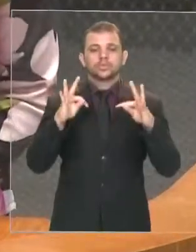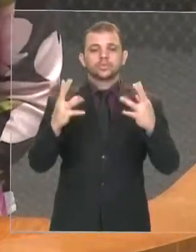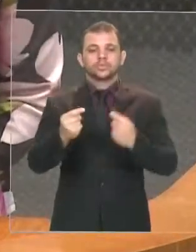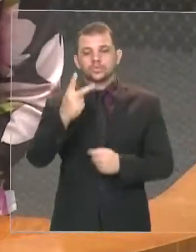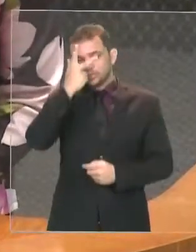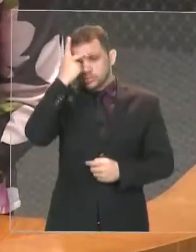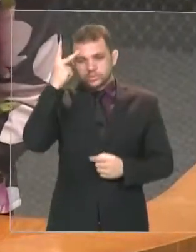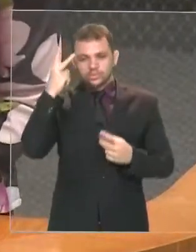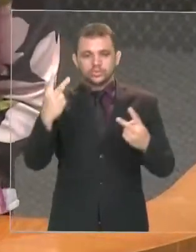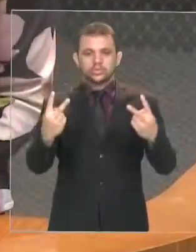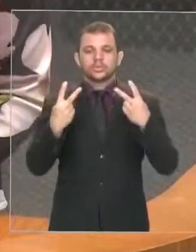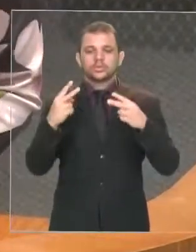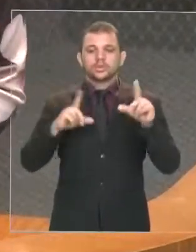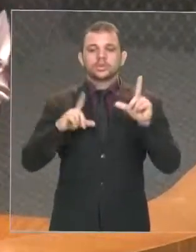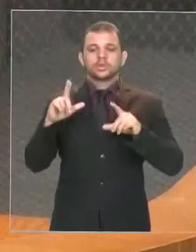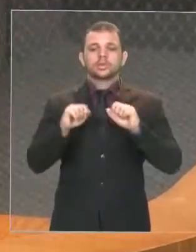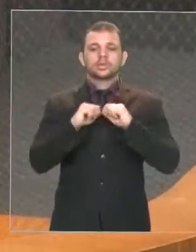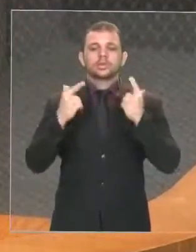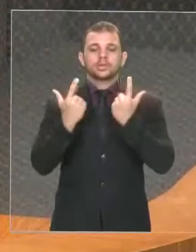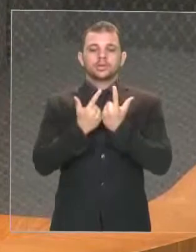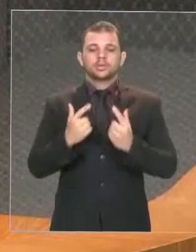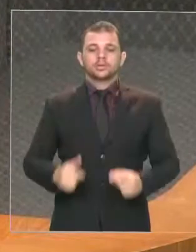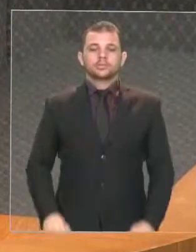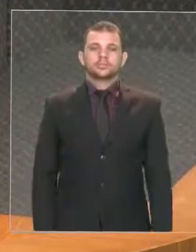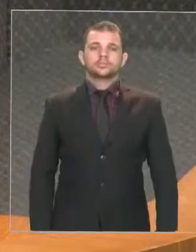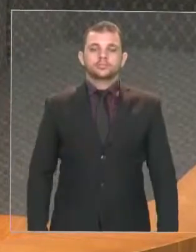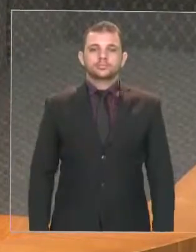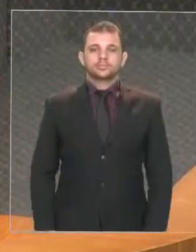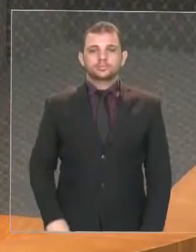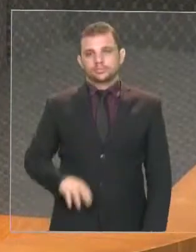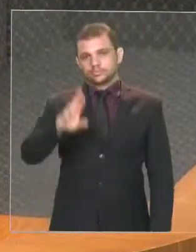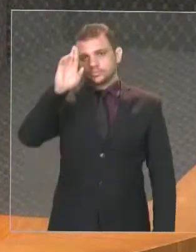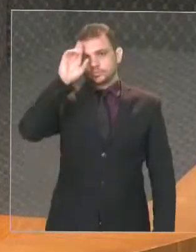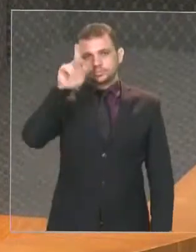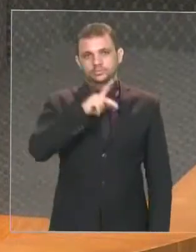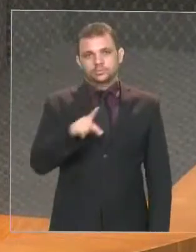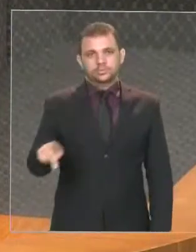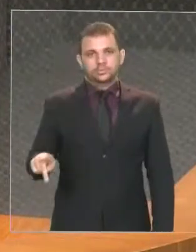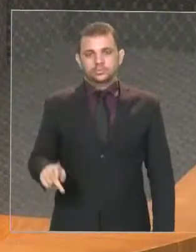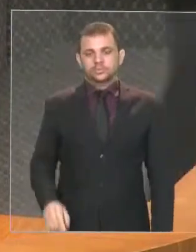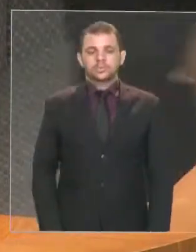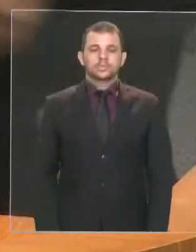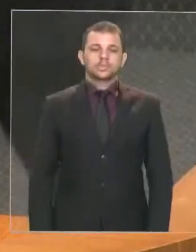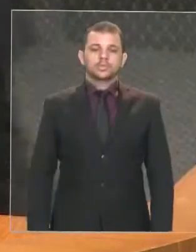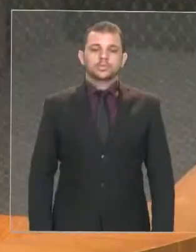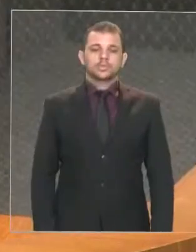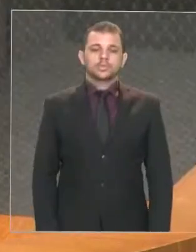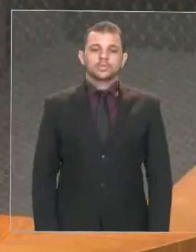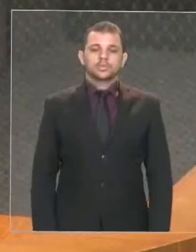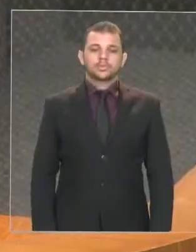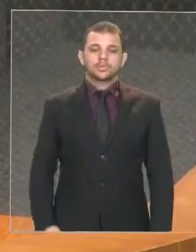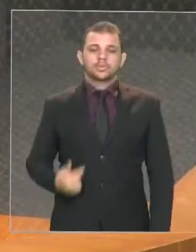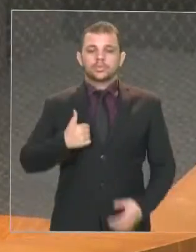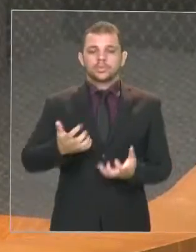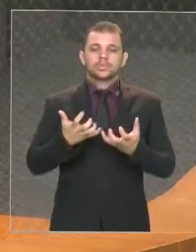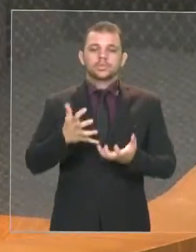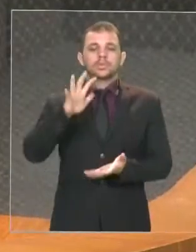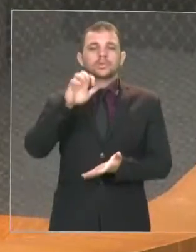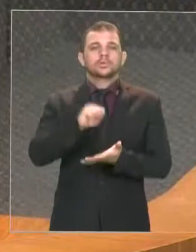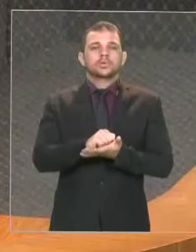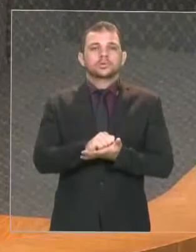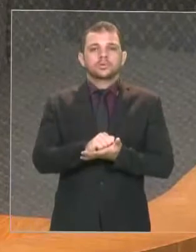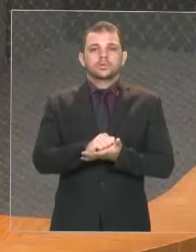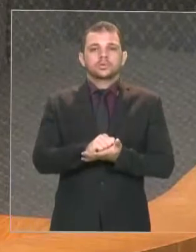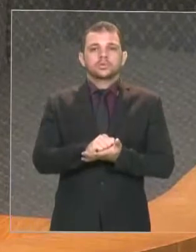nos assistem através da TV Assembleia. Senhor presidente, eu quero aqui registrar,